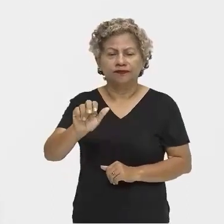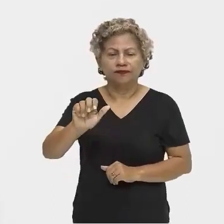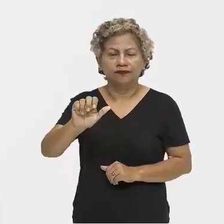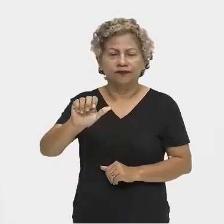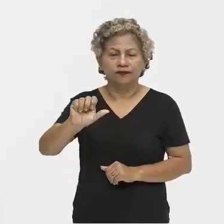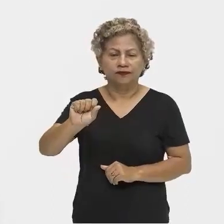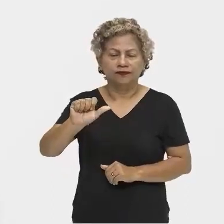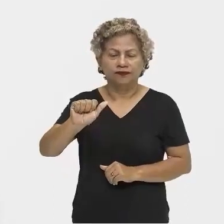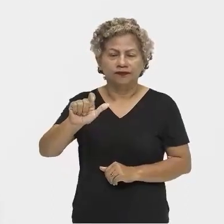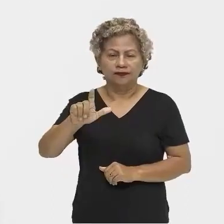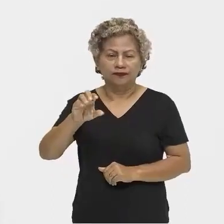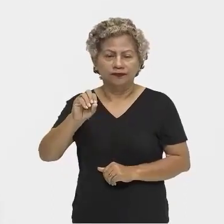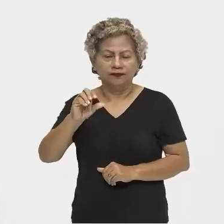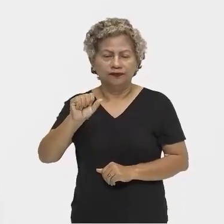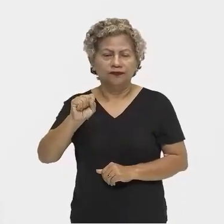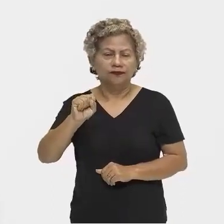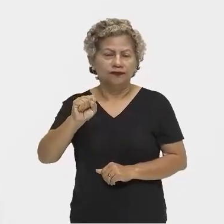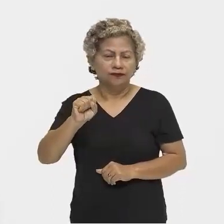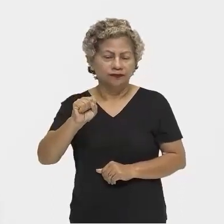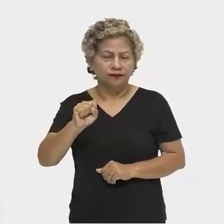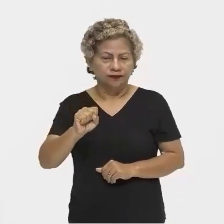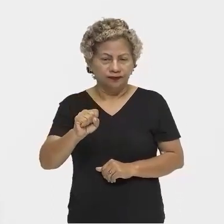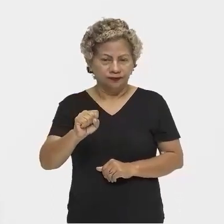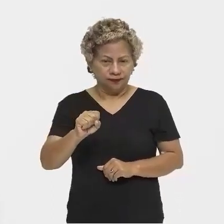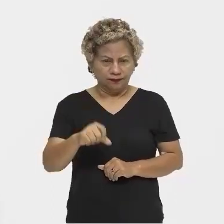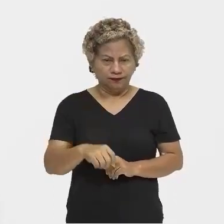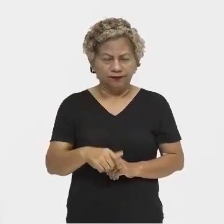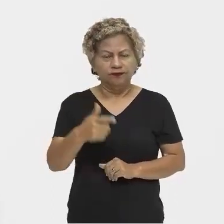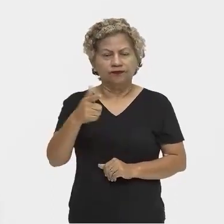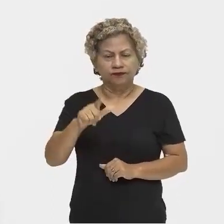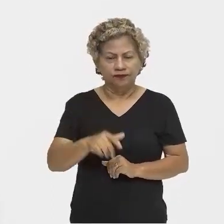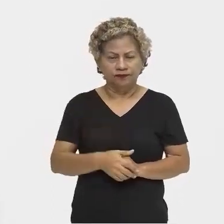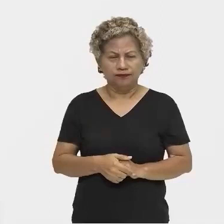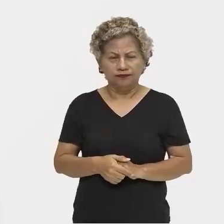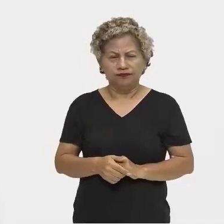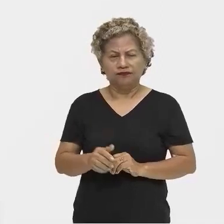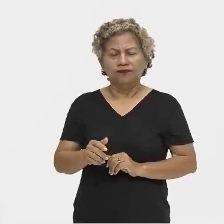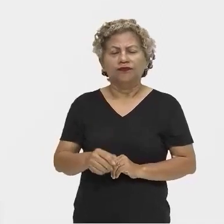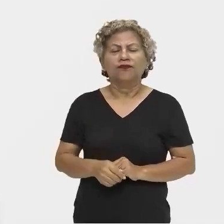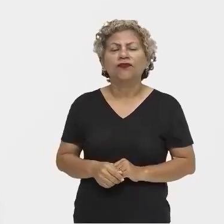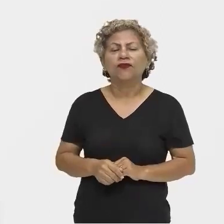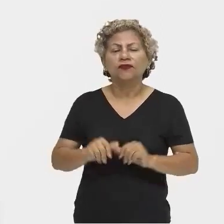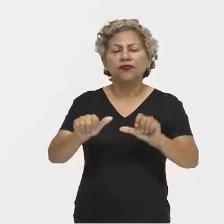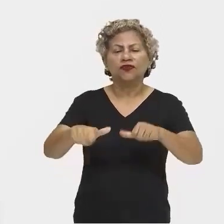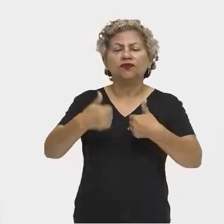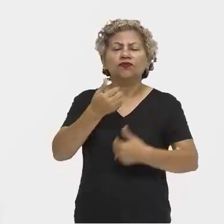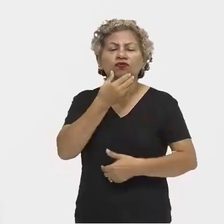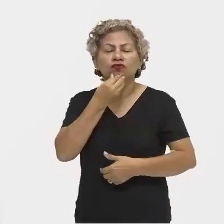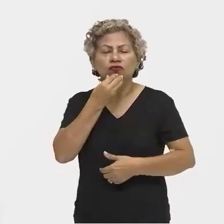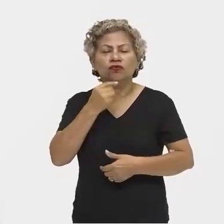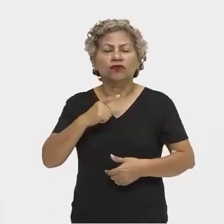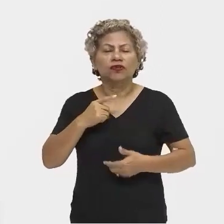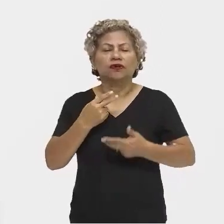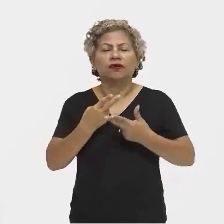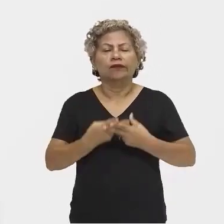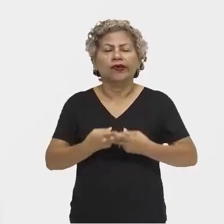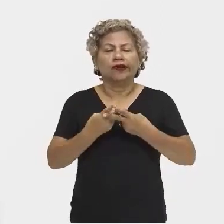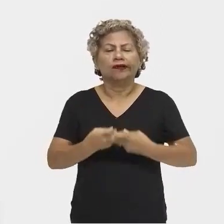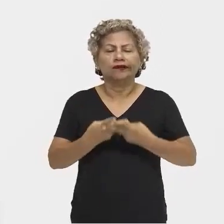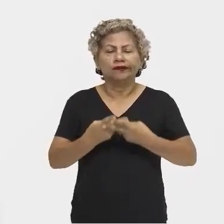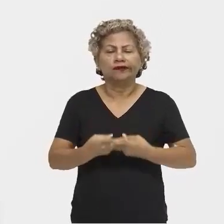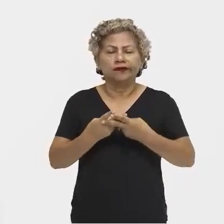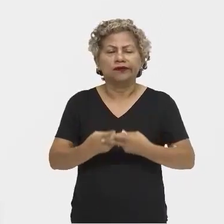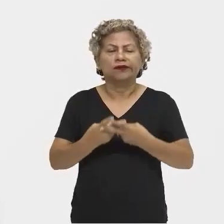homem paciente do que o homem guerreiro. Mais vale controlar o seu espírito do que construir uma cidade. O